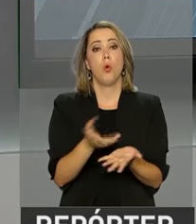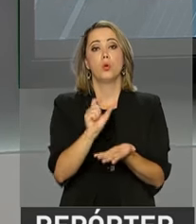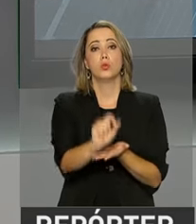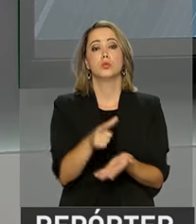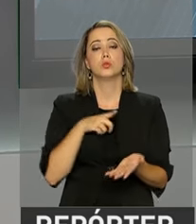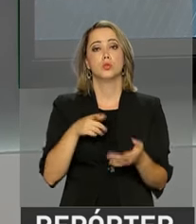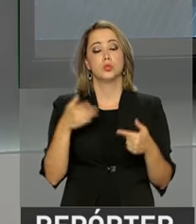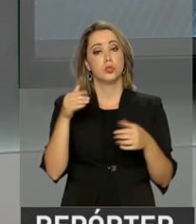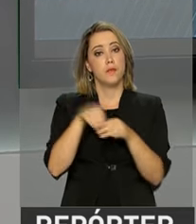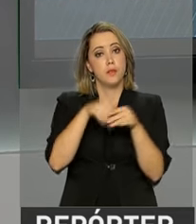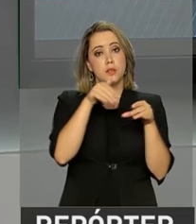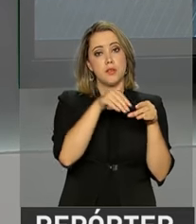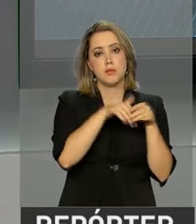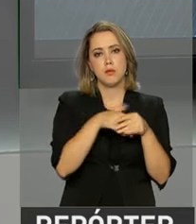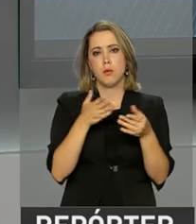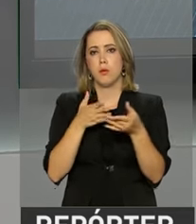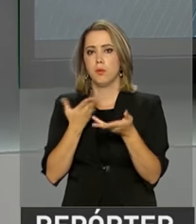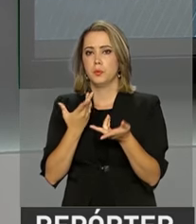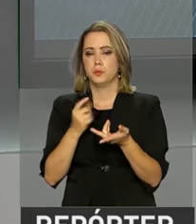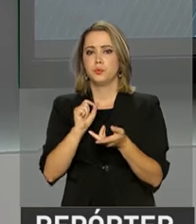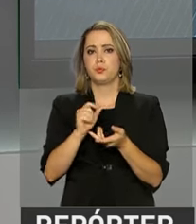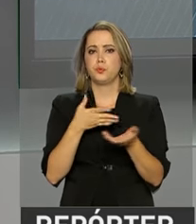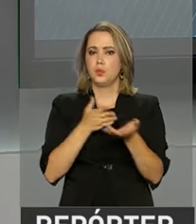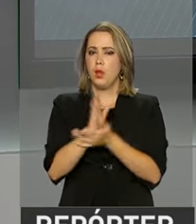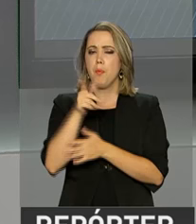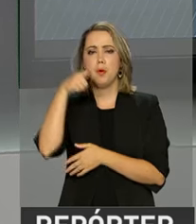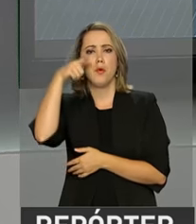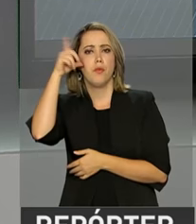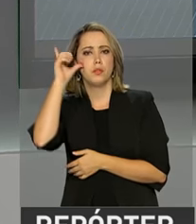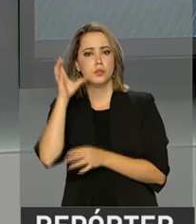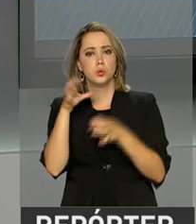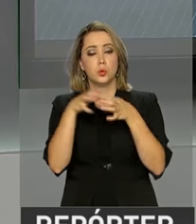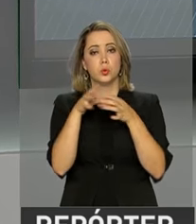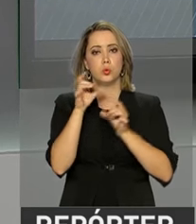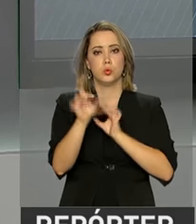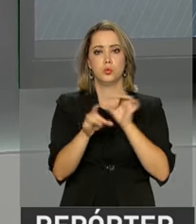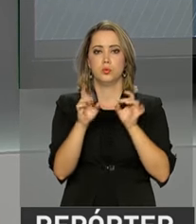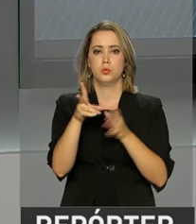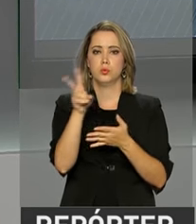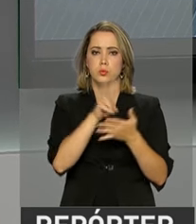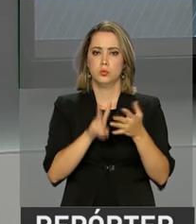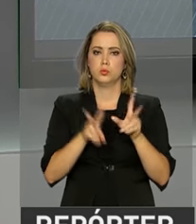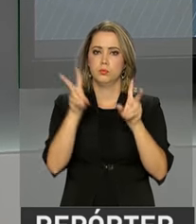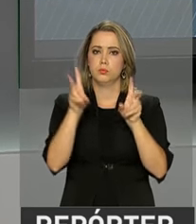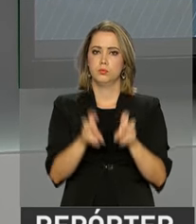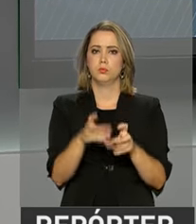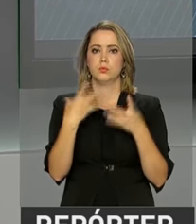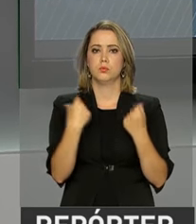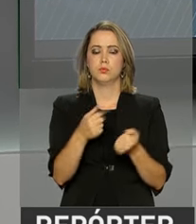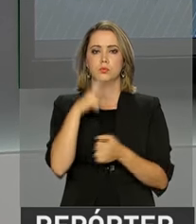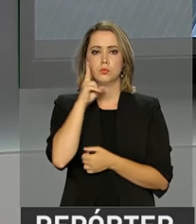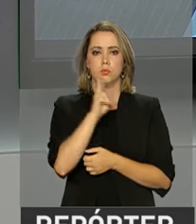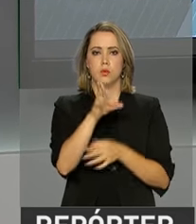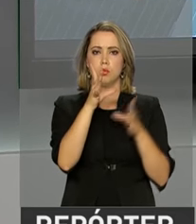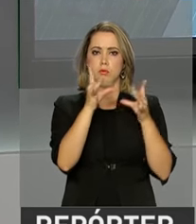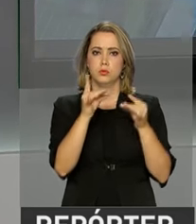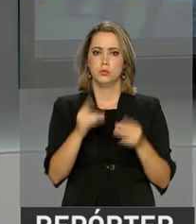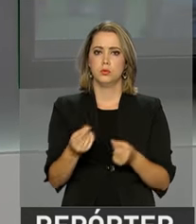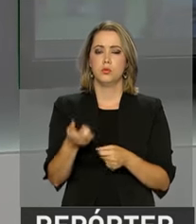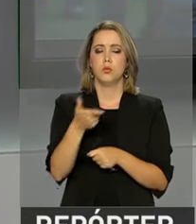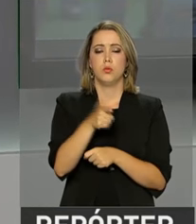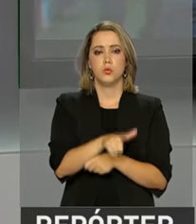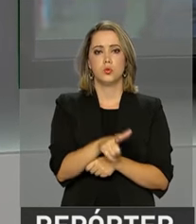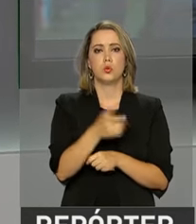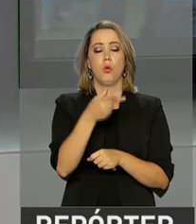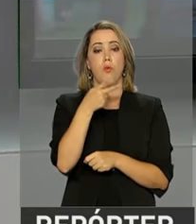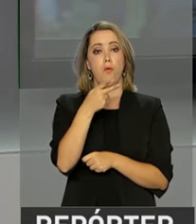casa deve votar ainda hoje a proposta que foi aprovada ontem na comissão especial que analisou o tema. Nós vamos então voltar a conversar